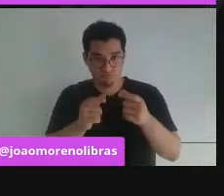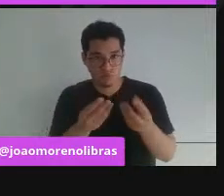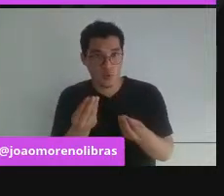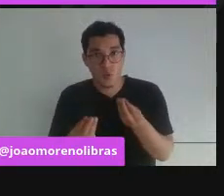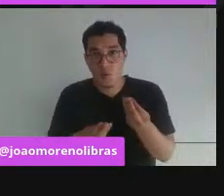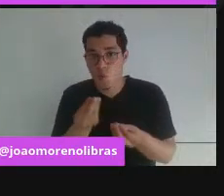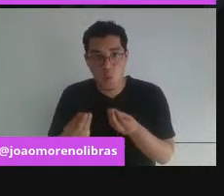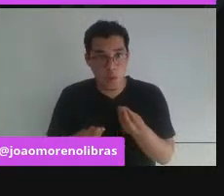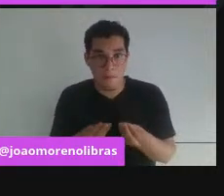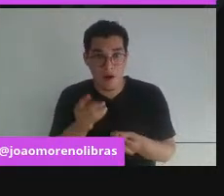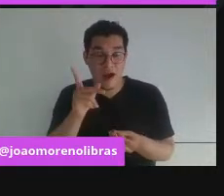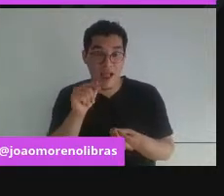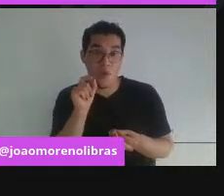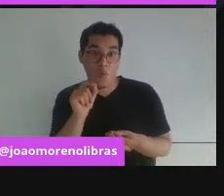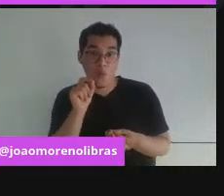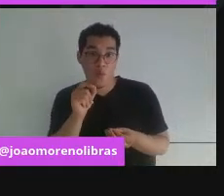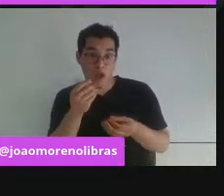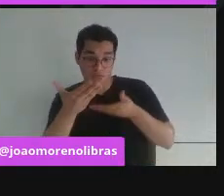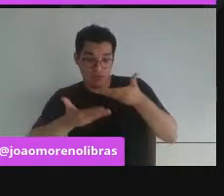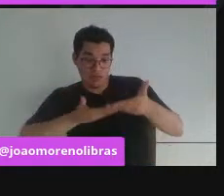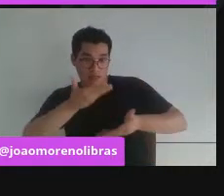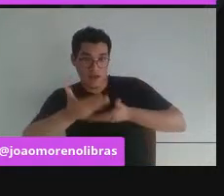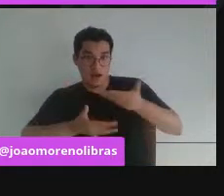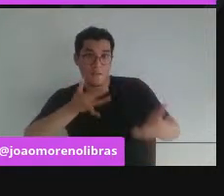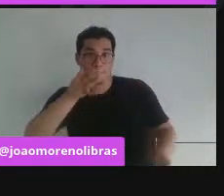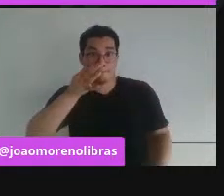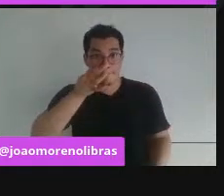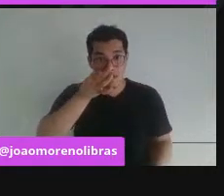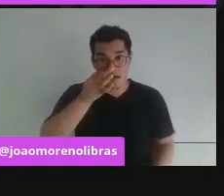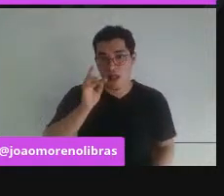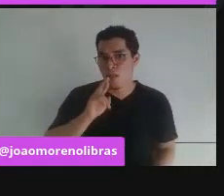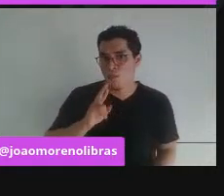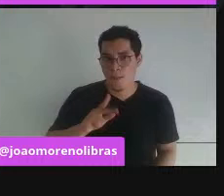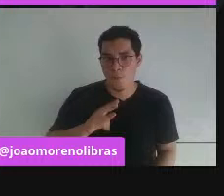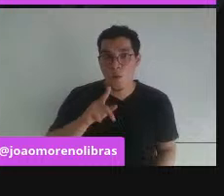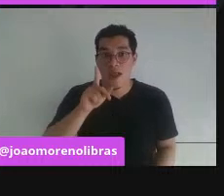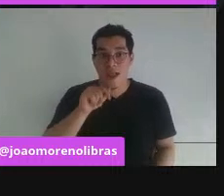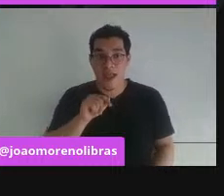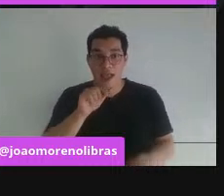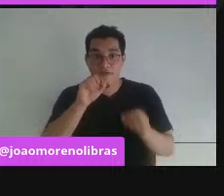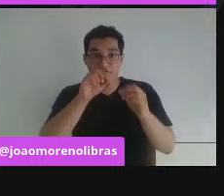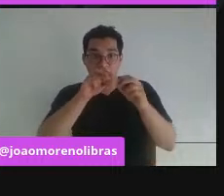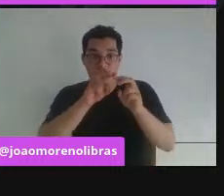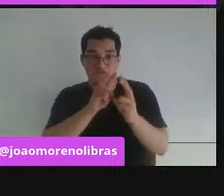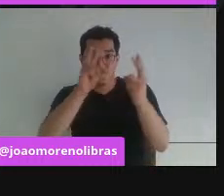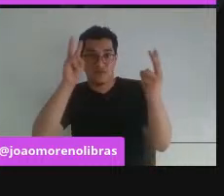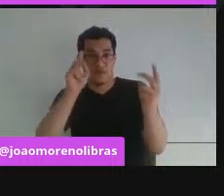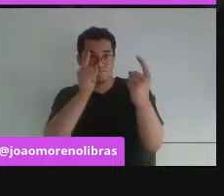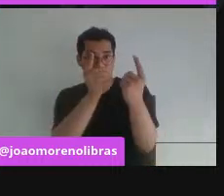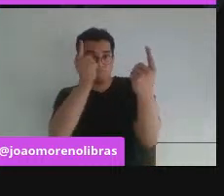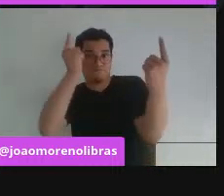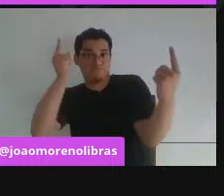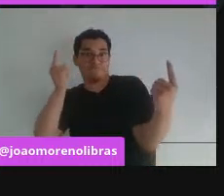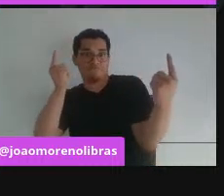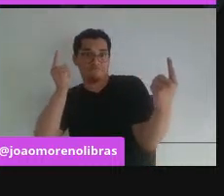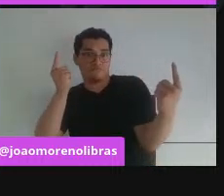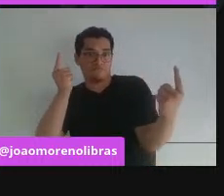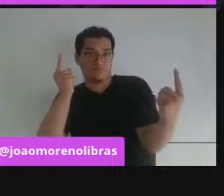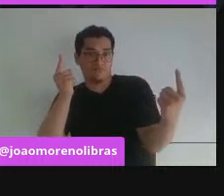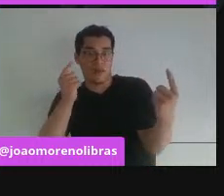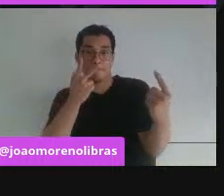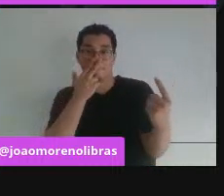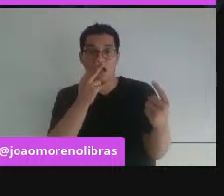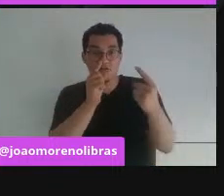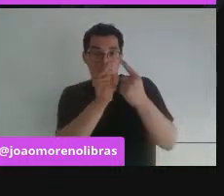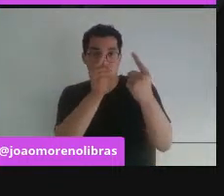uma interação à distância, não é? Remota. A distância física parece diluir alguma